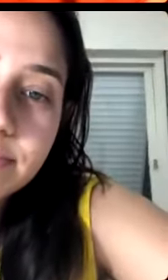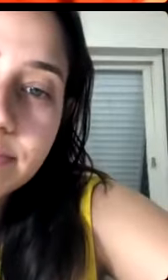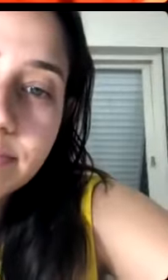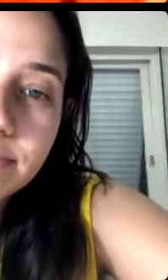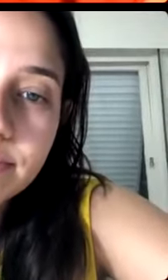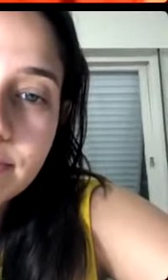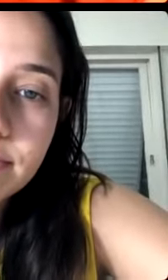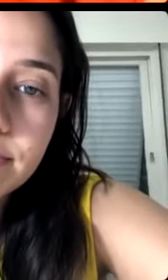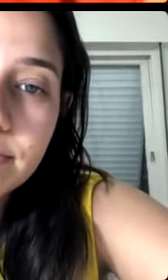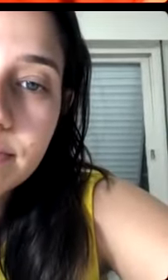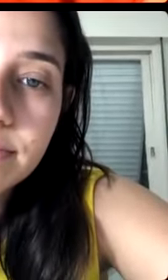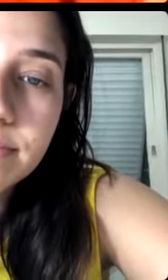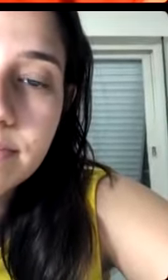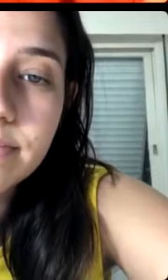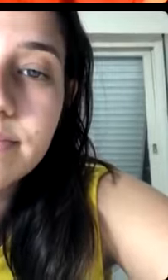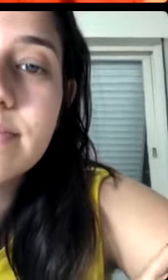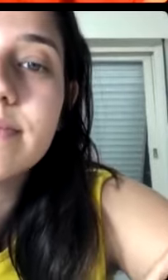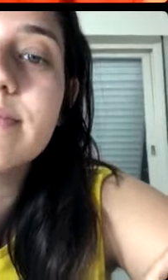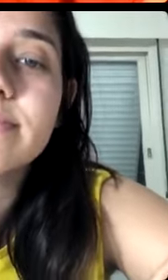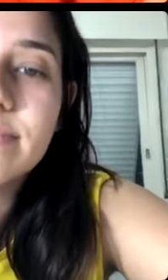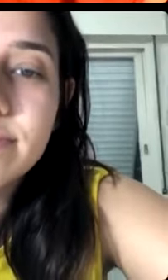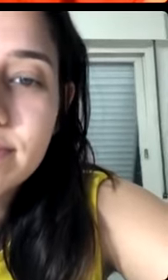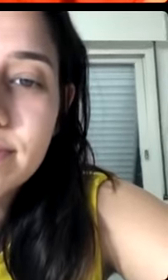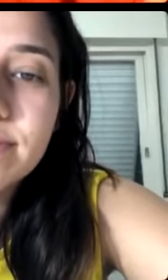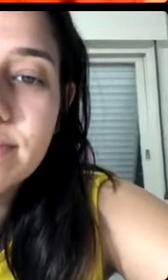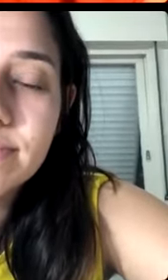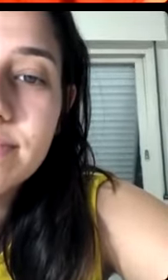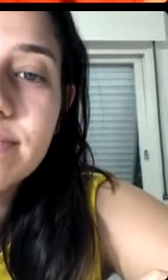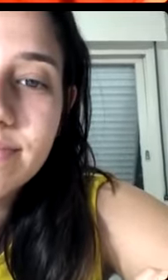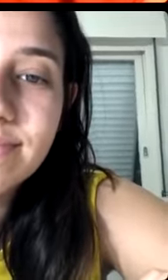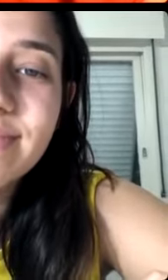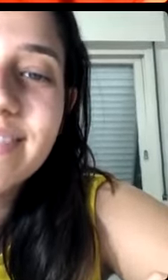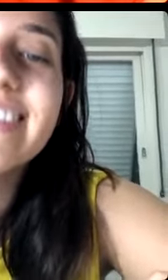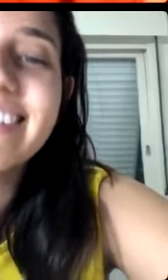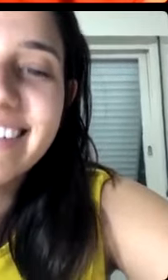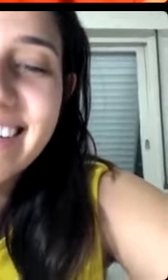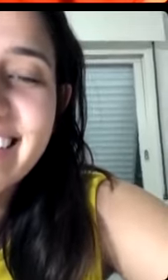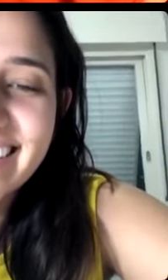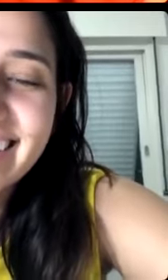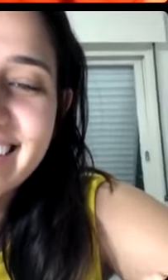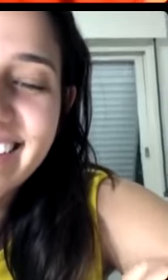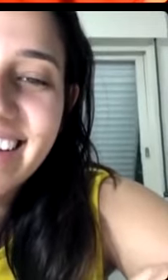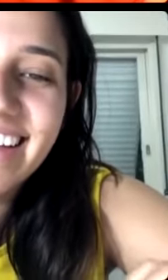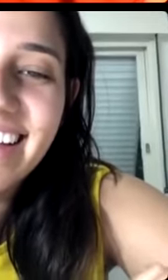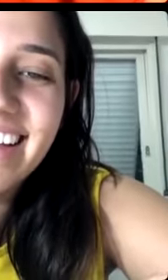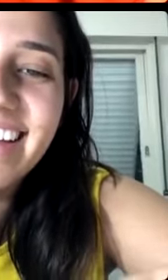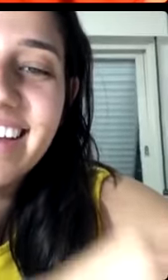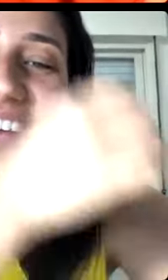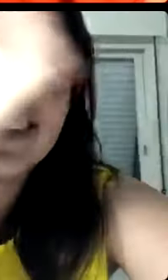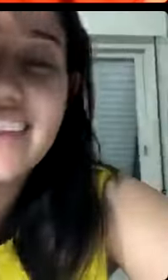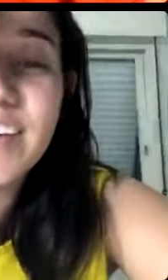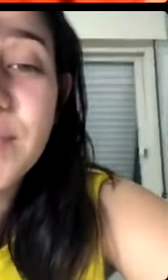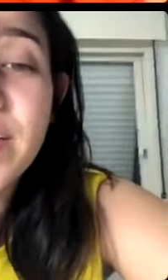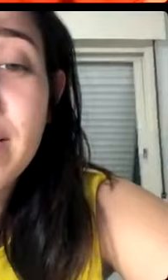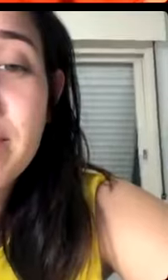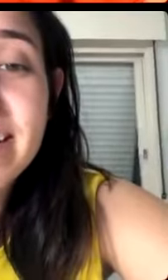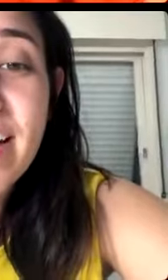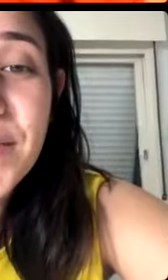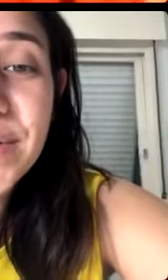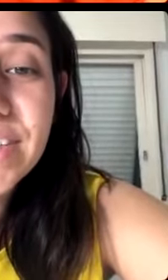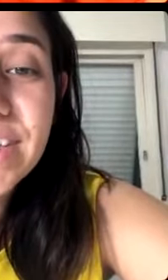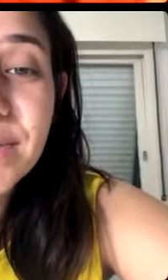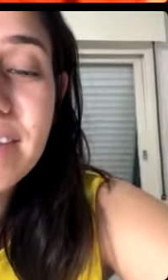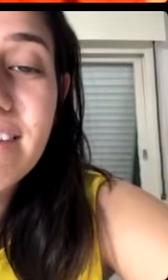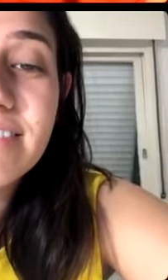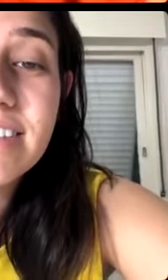que surgiu a tua vontade de participar, né, do projeto, né? Como é que. Então, eu lembro